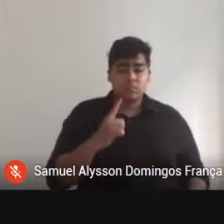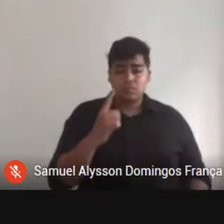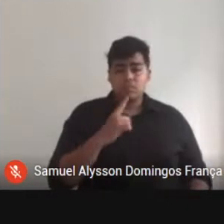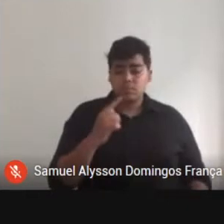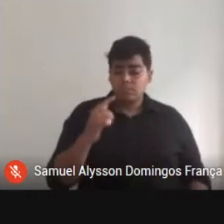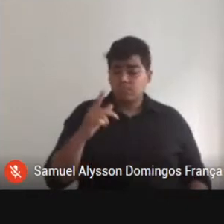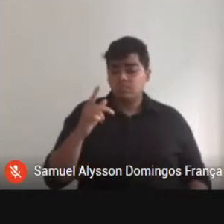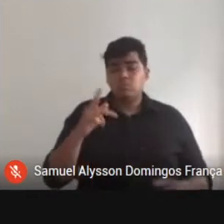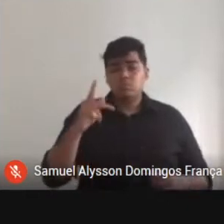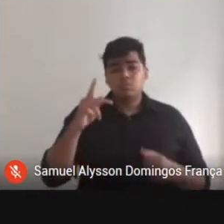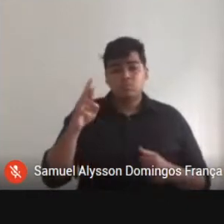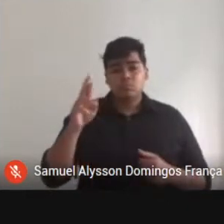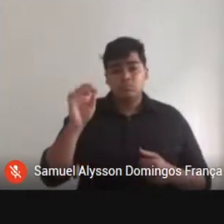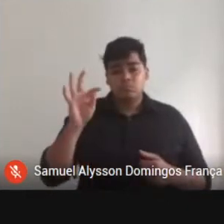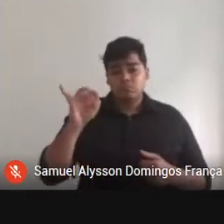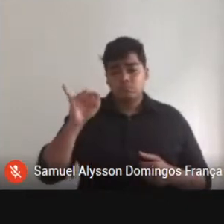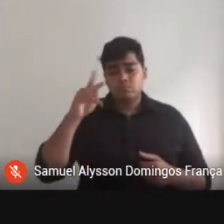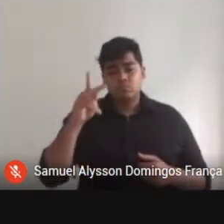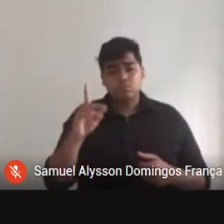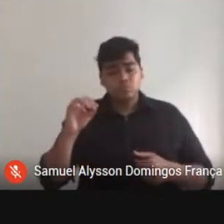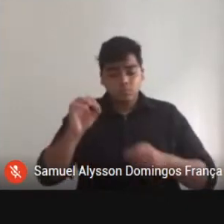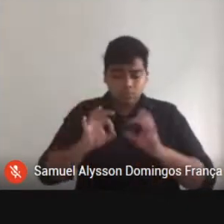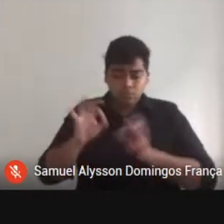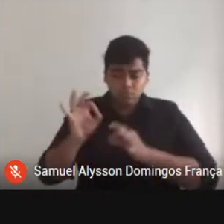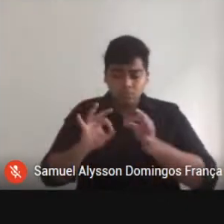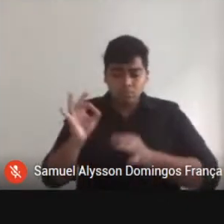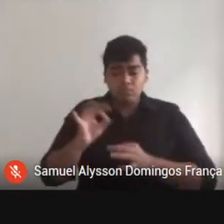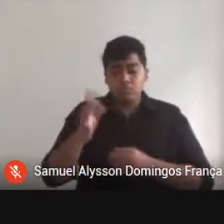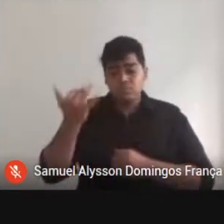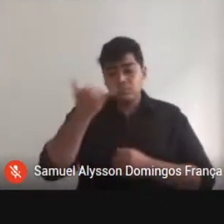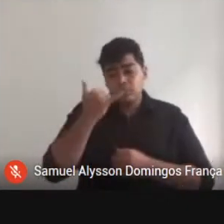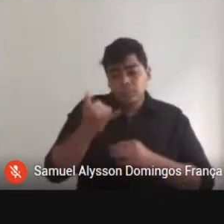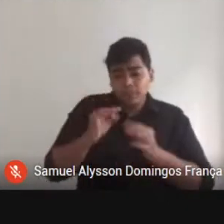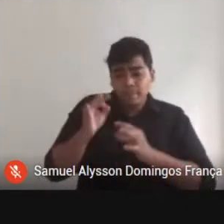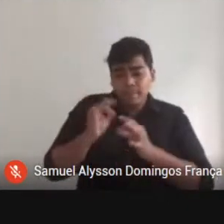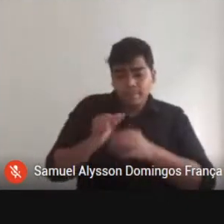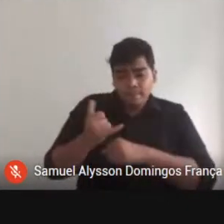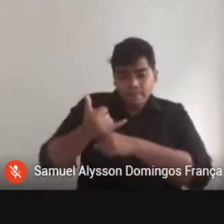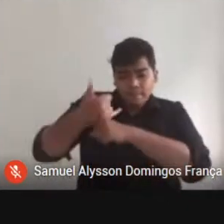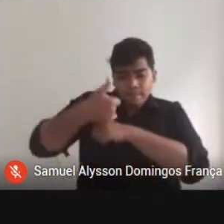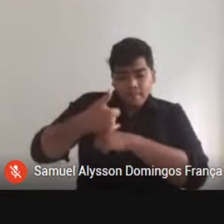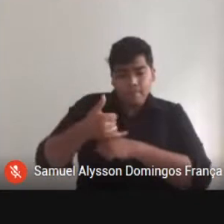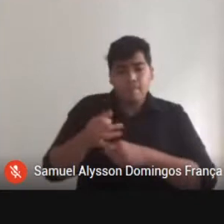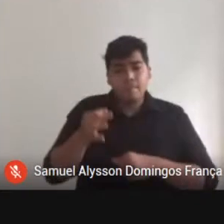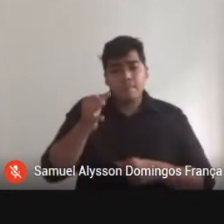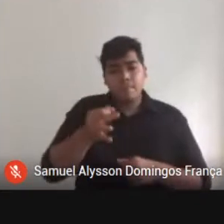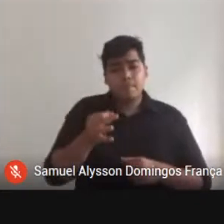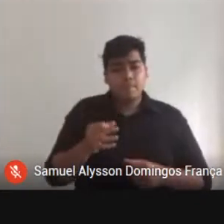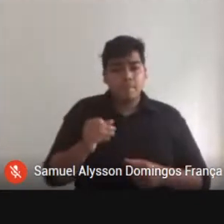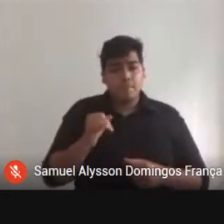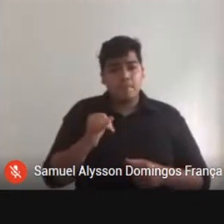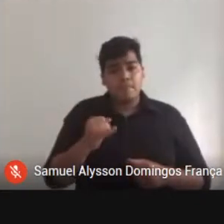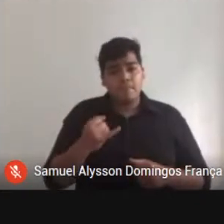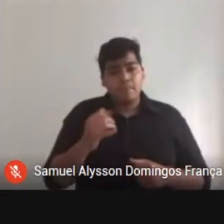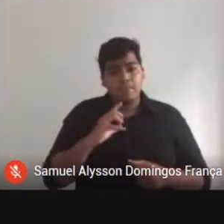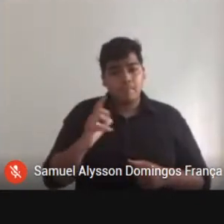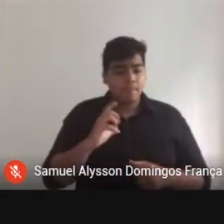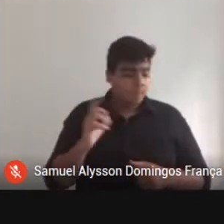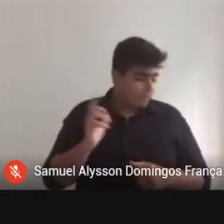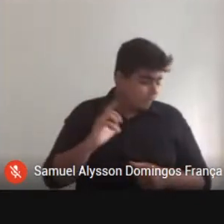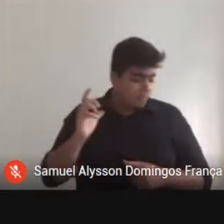ela montou, botava para ver se o celular ficava bem posicionado, se ele ficava de fato em pé. A ideia era um suporte, tinha que funcionar como suporte,